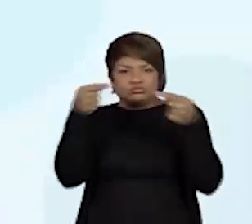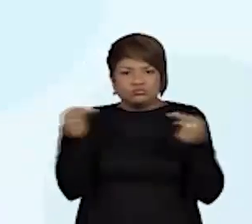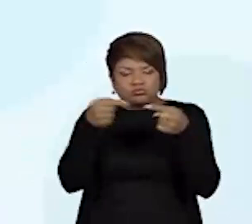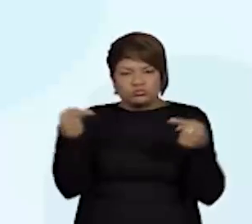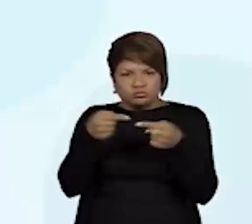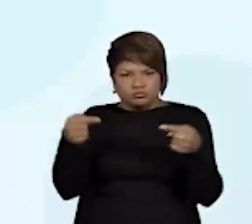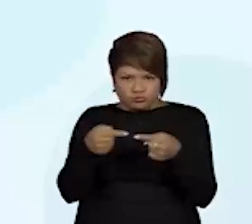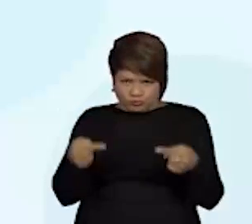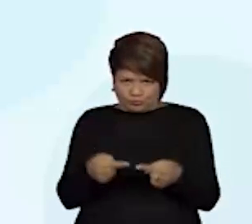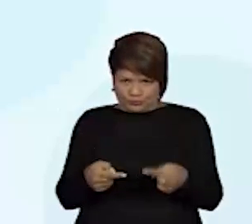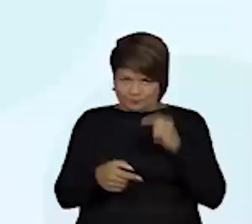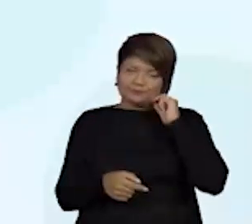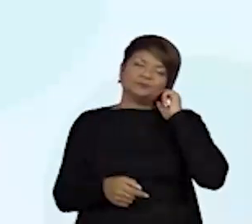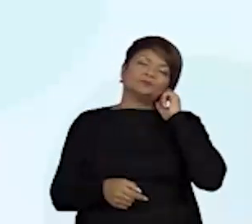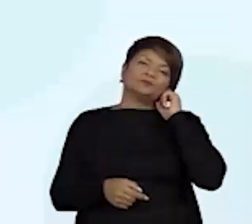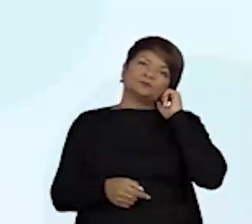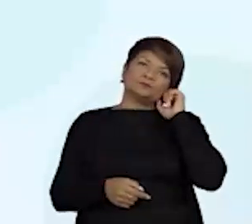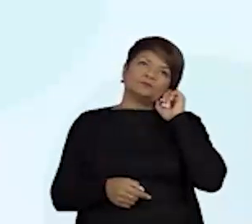Olha só.